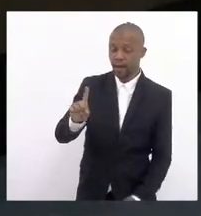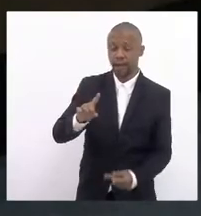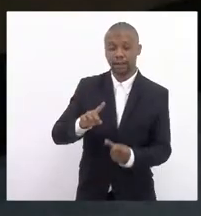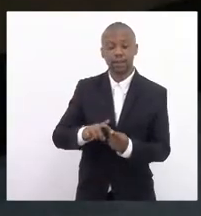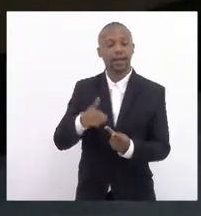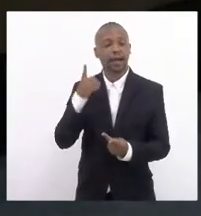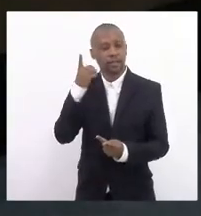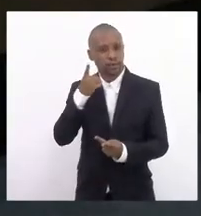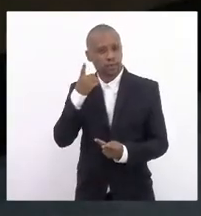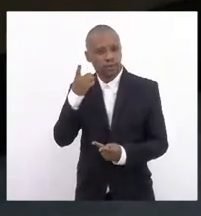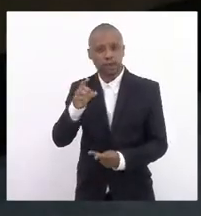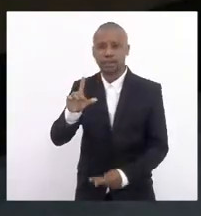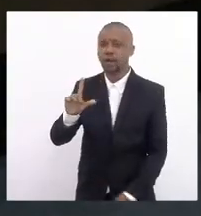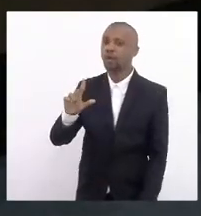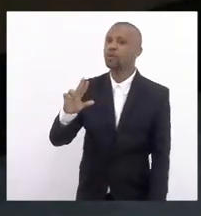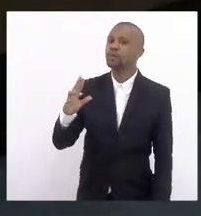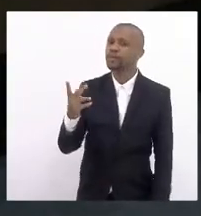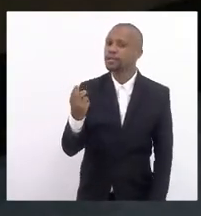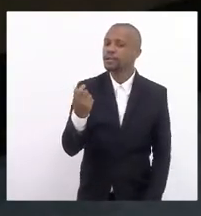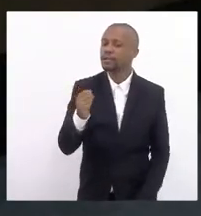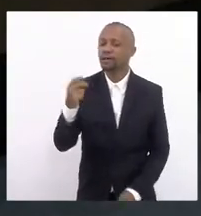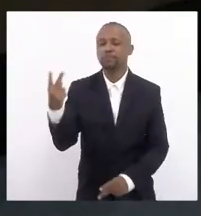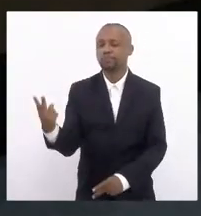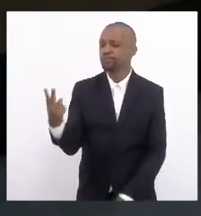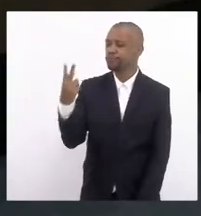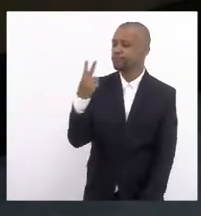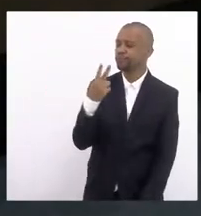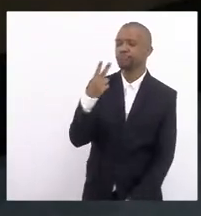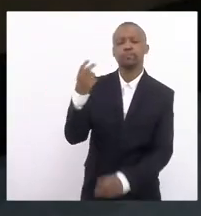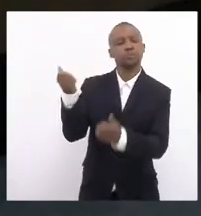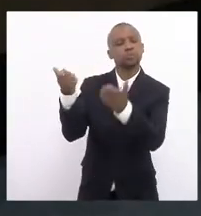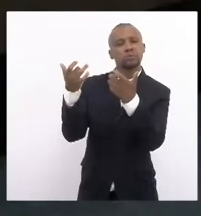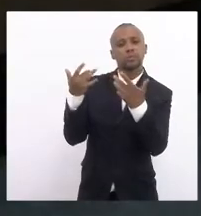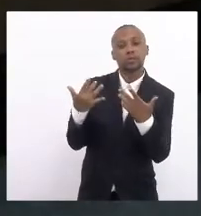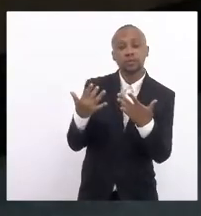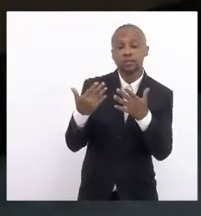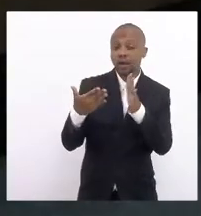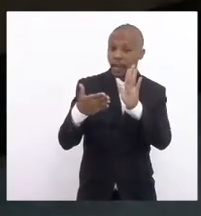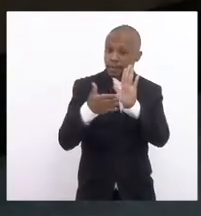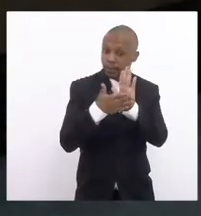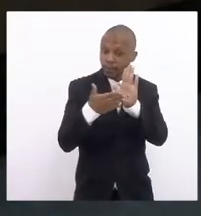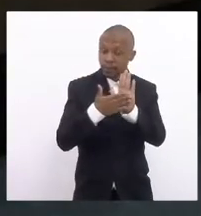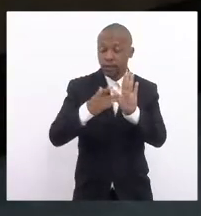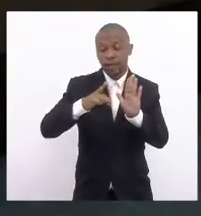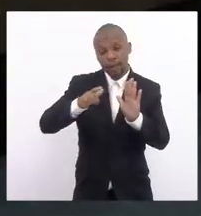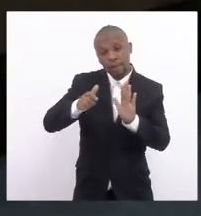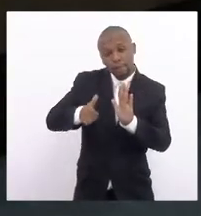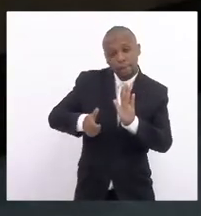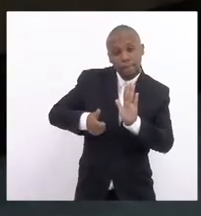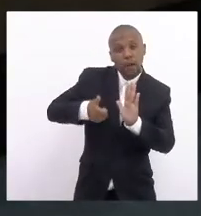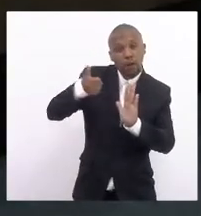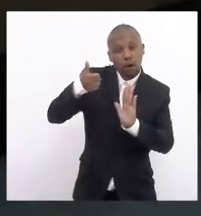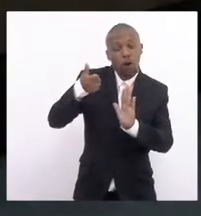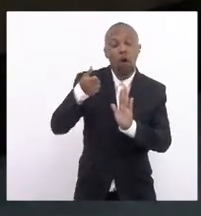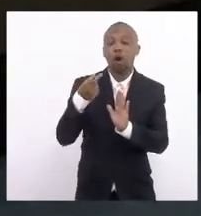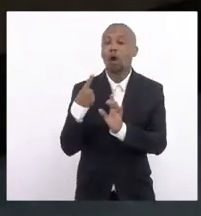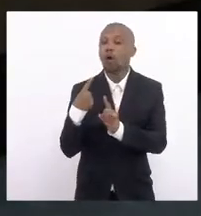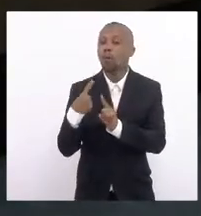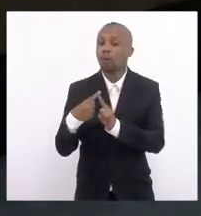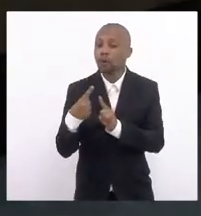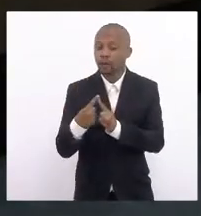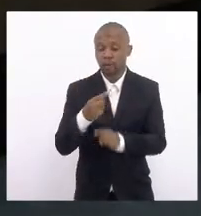dizendo que esta proposta era mais vantajosa porque o refis do